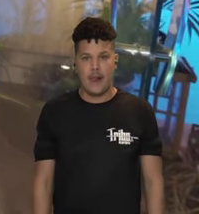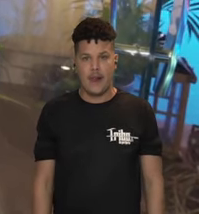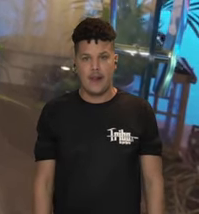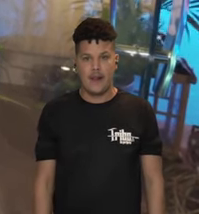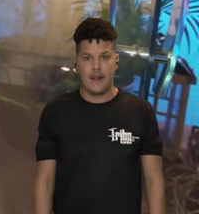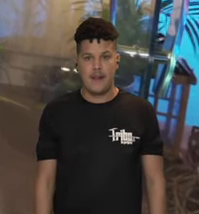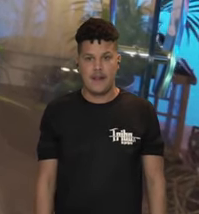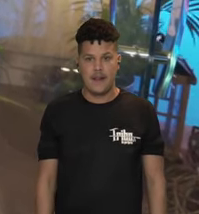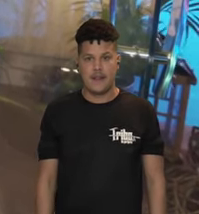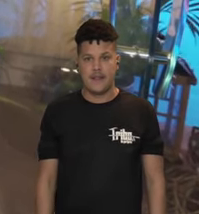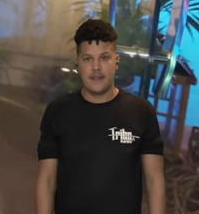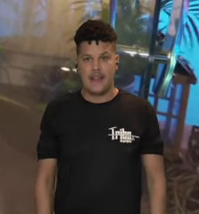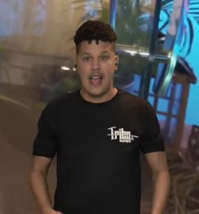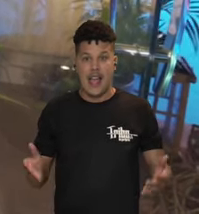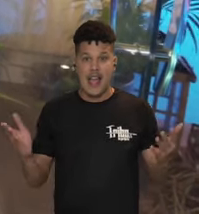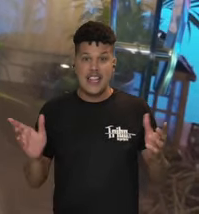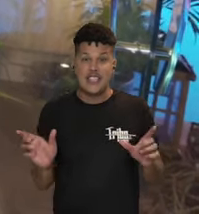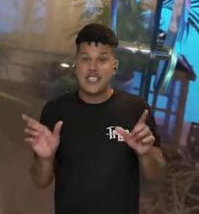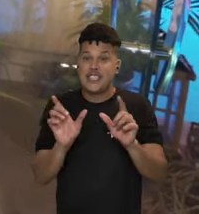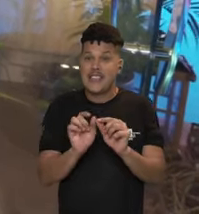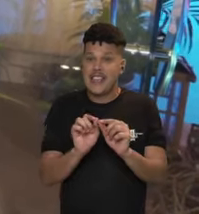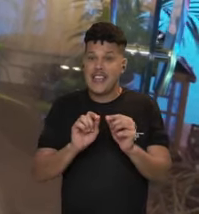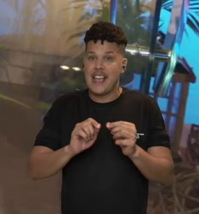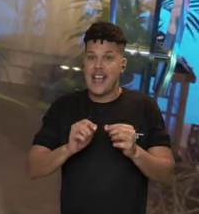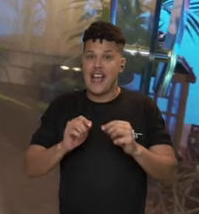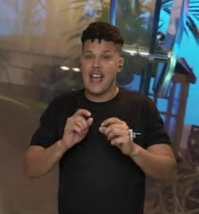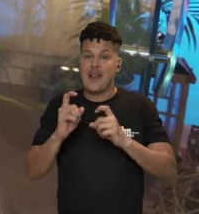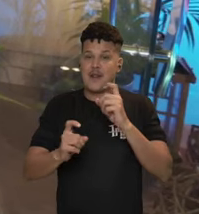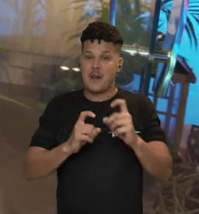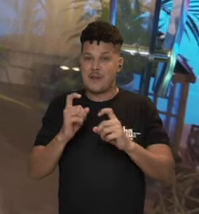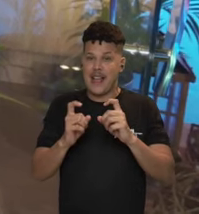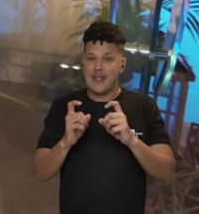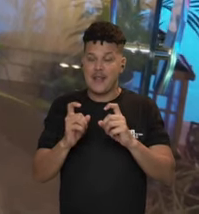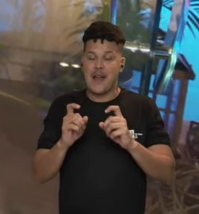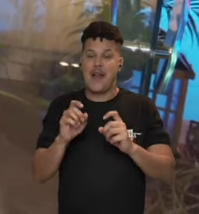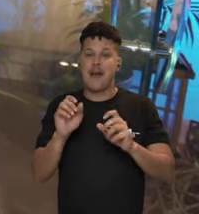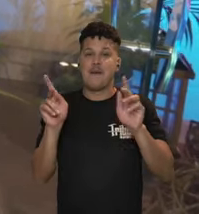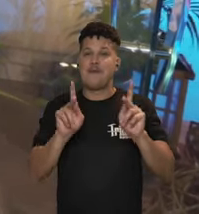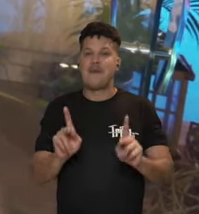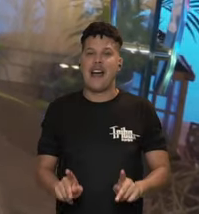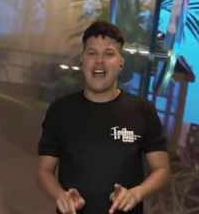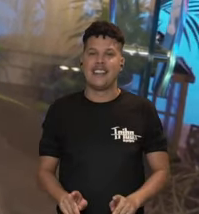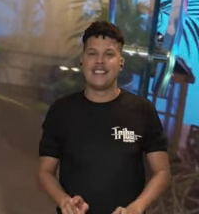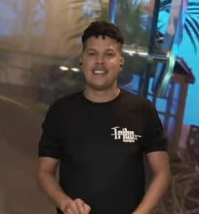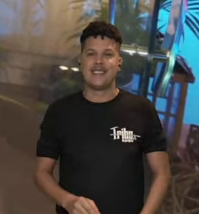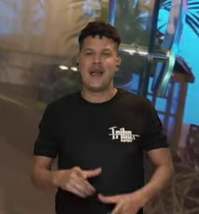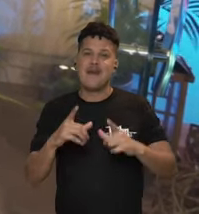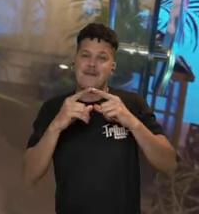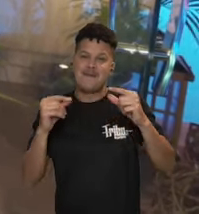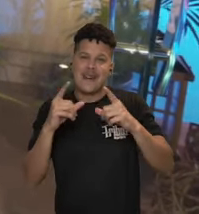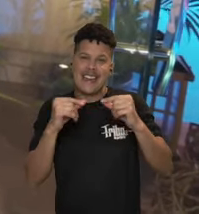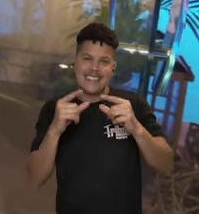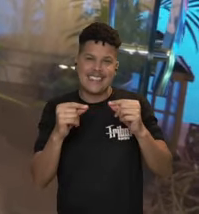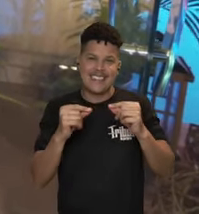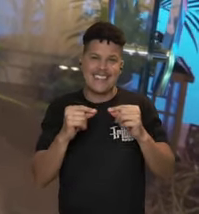Desliga o computador. Na resenha, fica tá na resenha. Mano. Bora! Ei, Brasília, velho